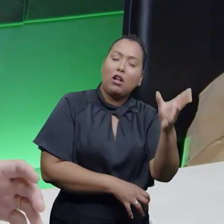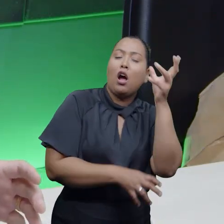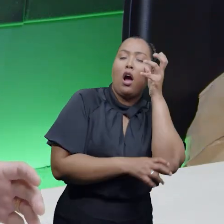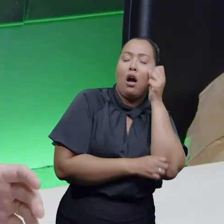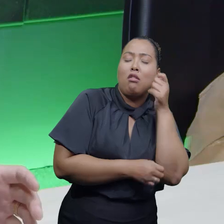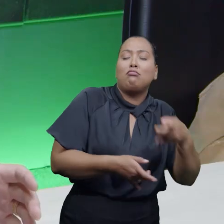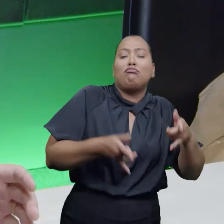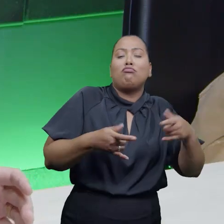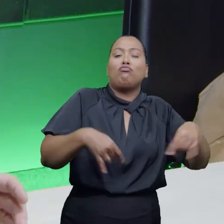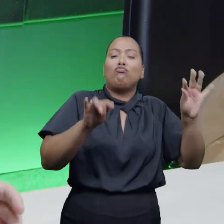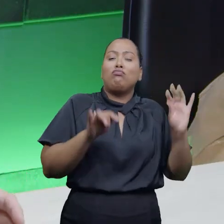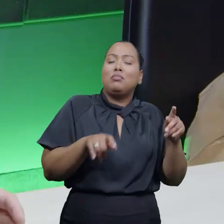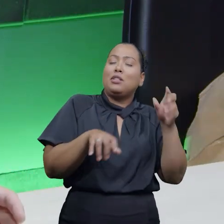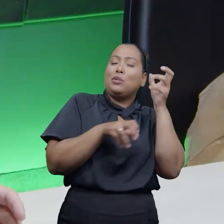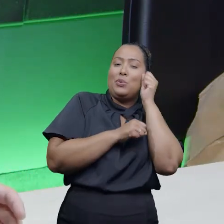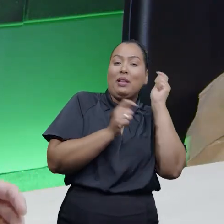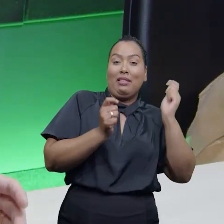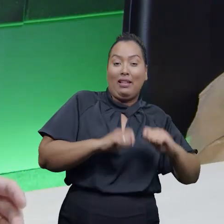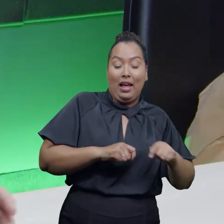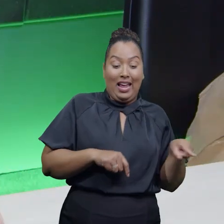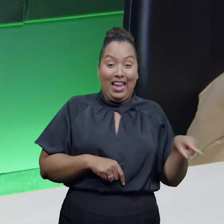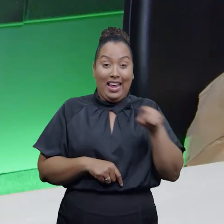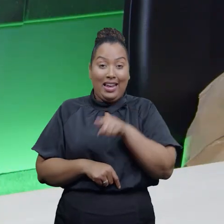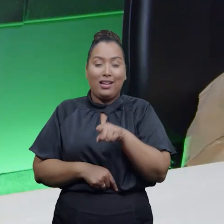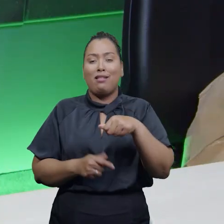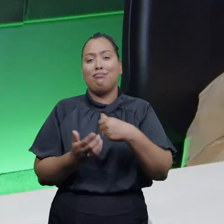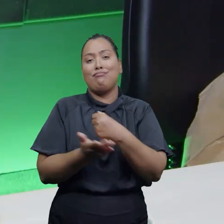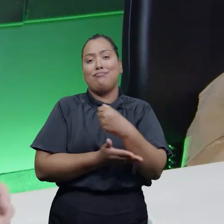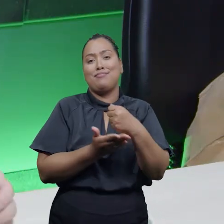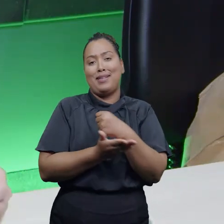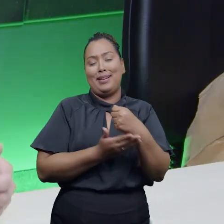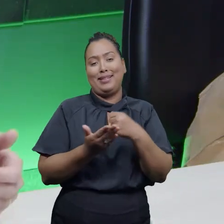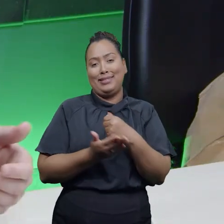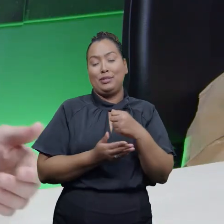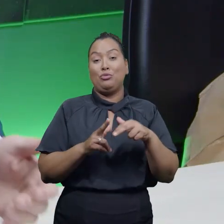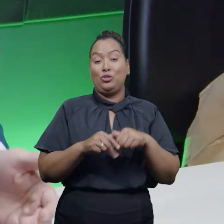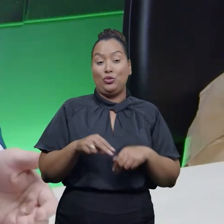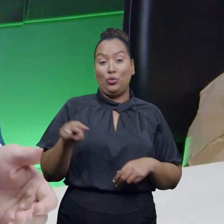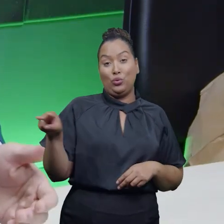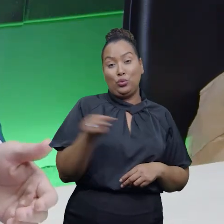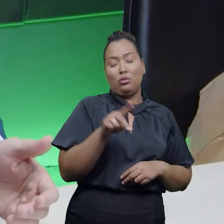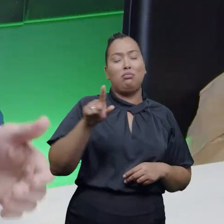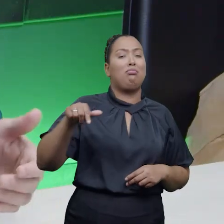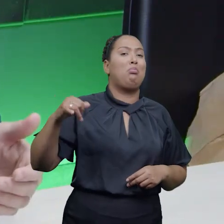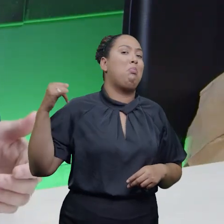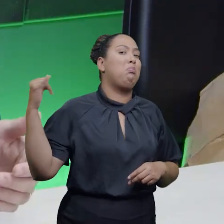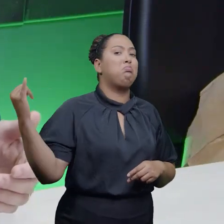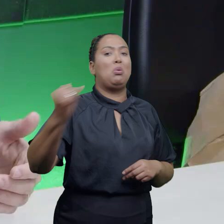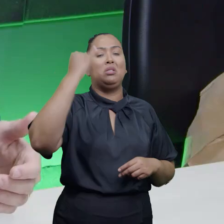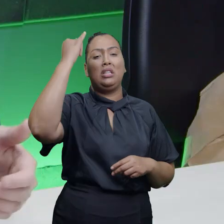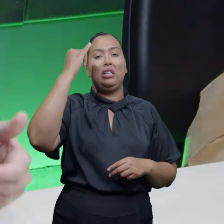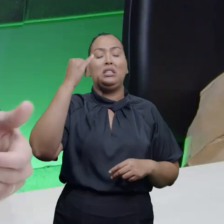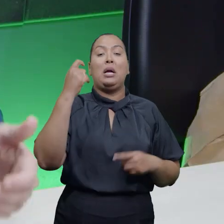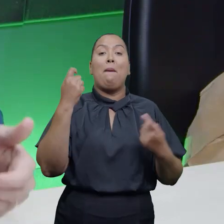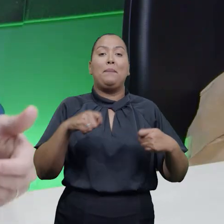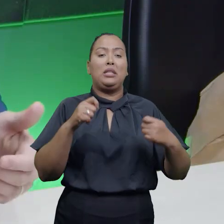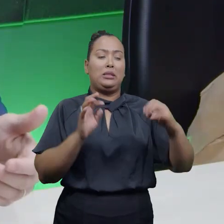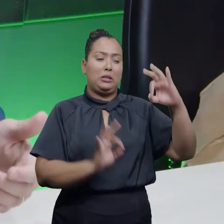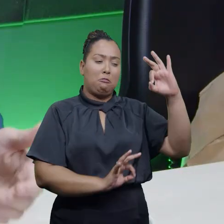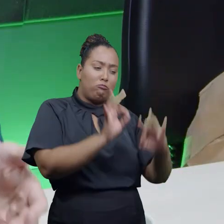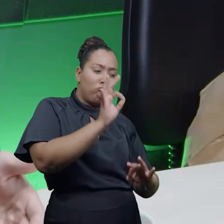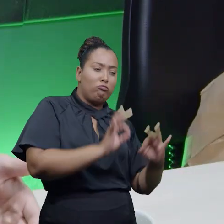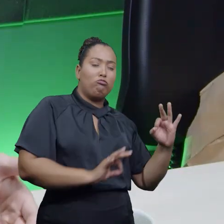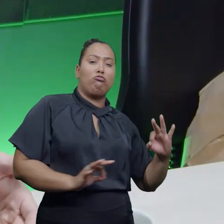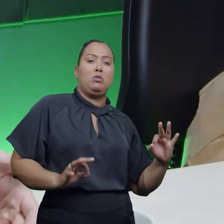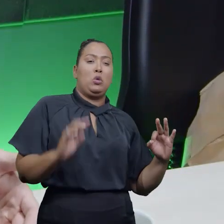esses equipamentos iniciais e que por isso mesmo é de suma importância que eles sejam